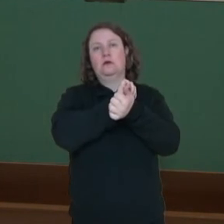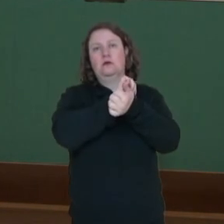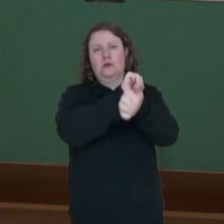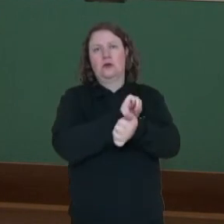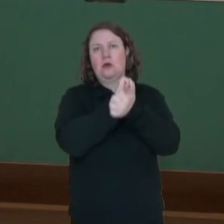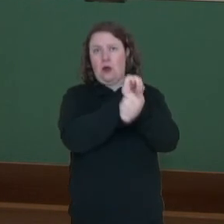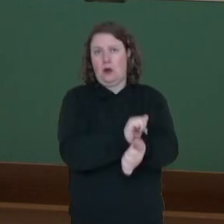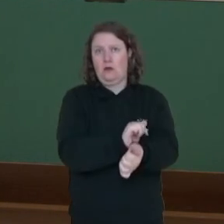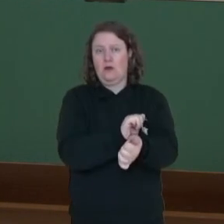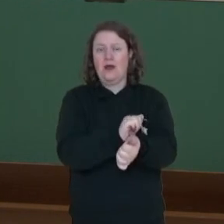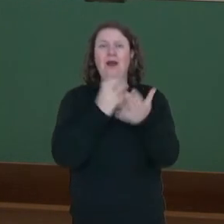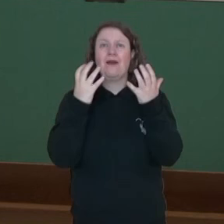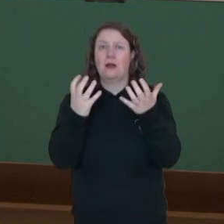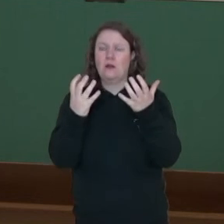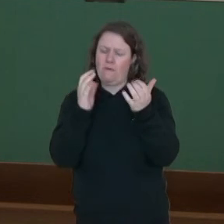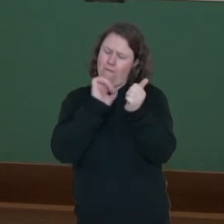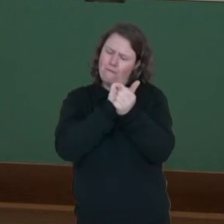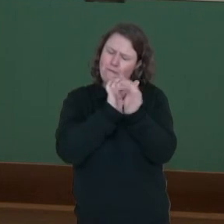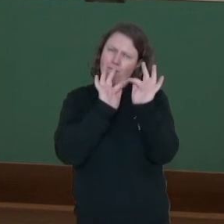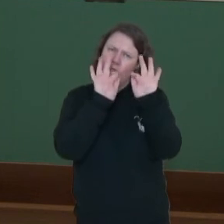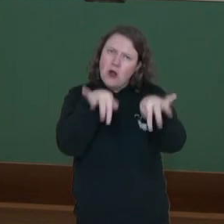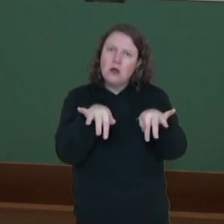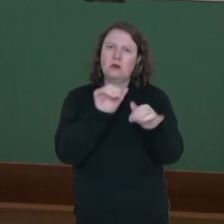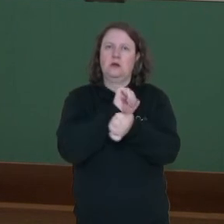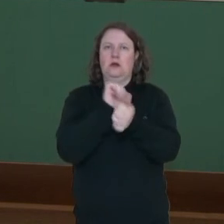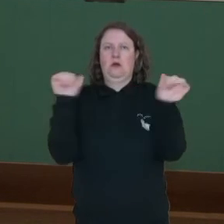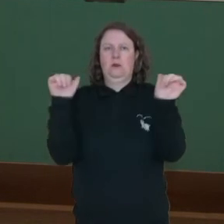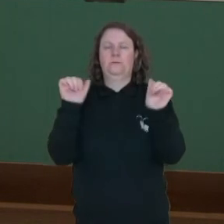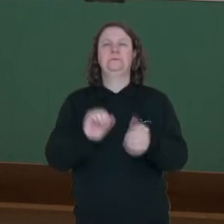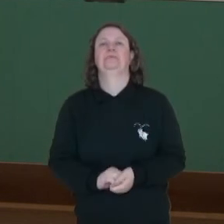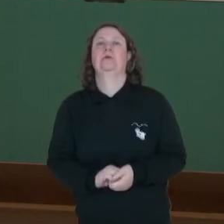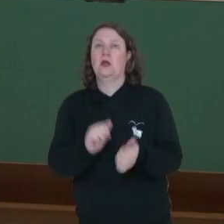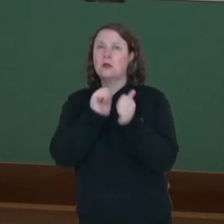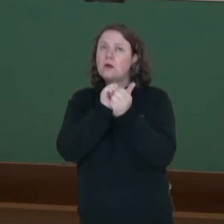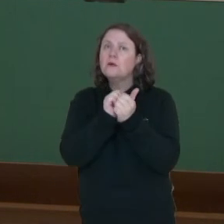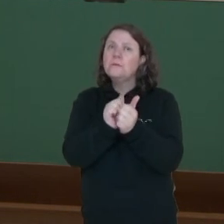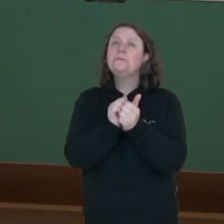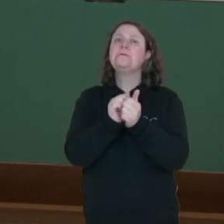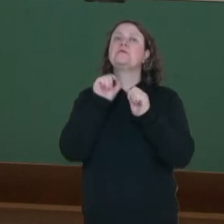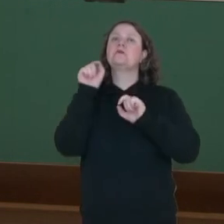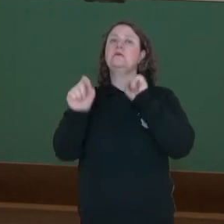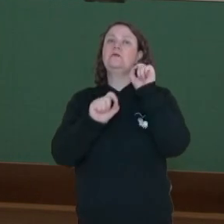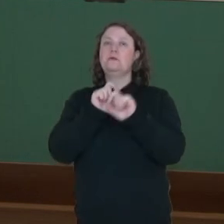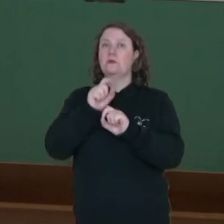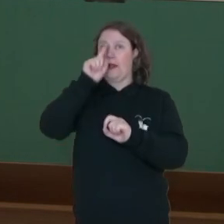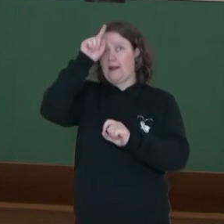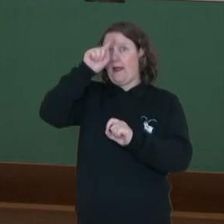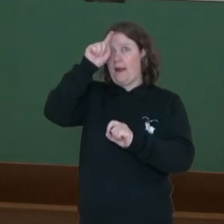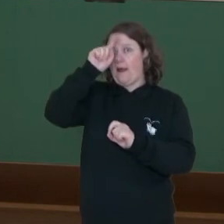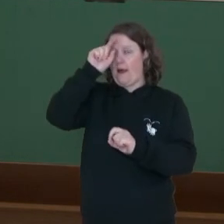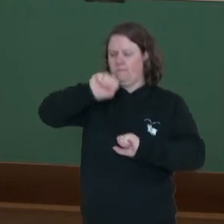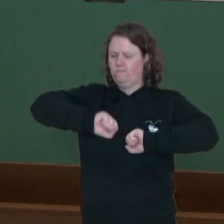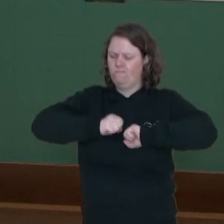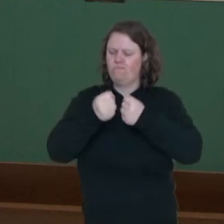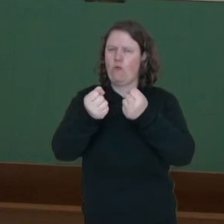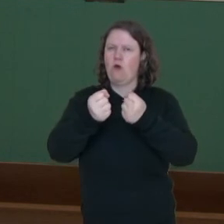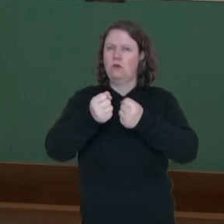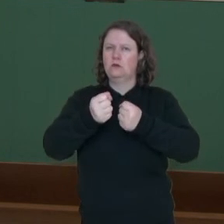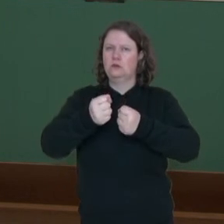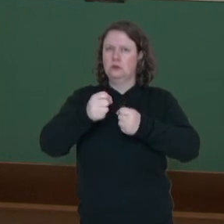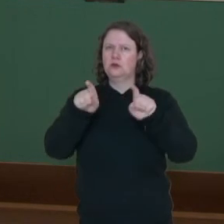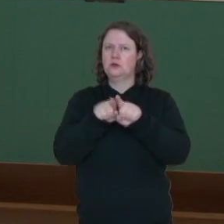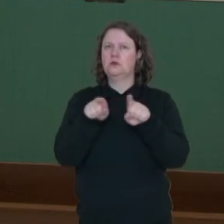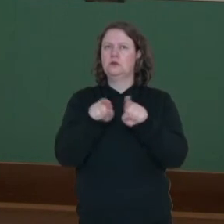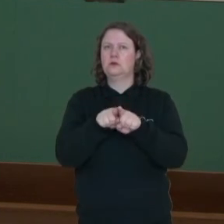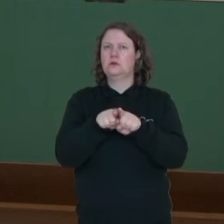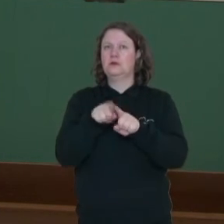destacou no meio empresarial por suas ideias ousadas e inovadoras, né? Em vários campos da economia a gente